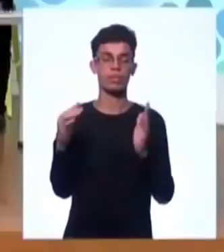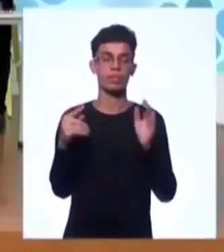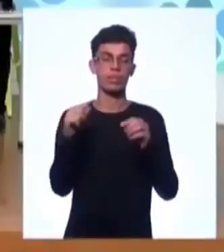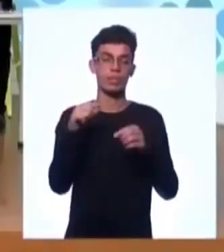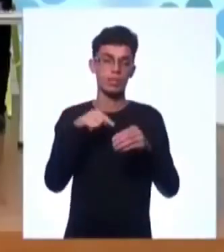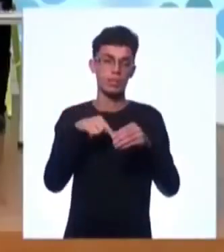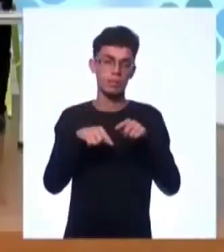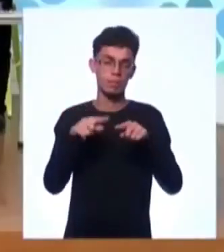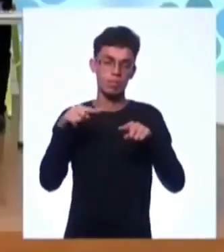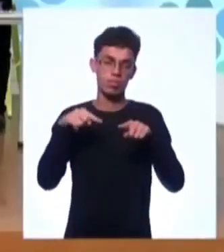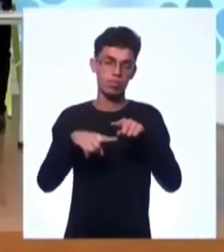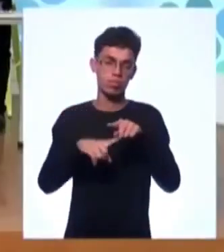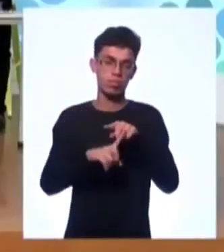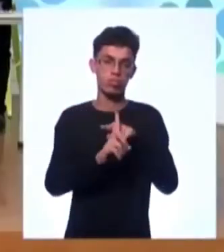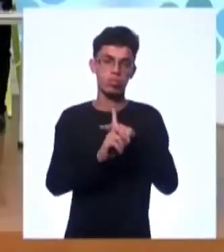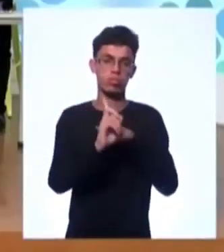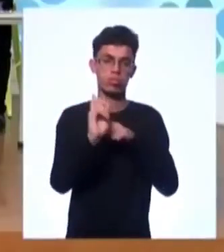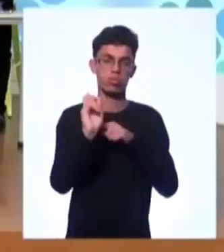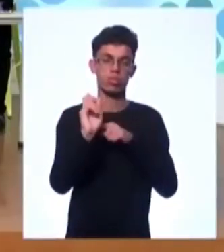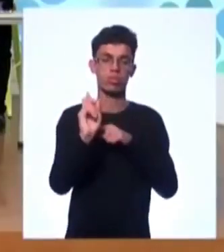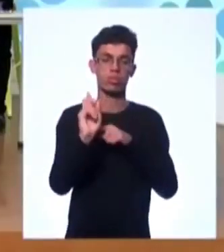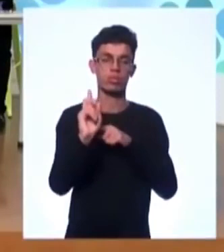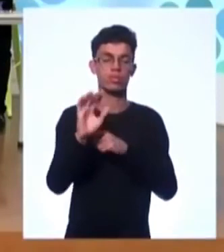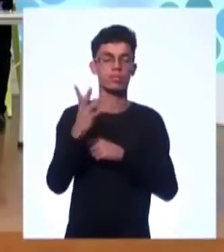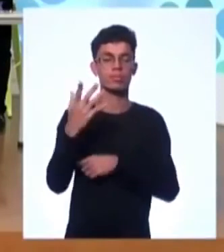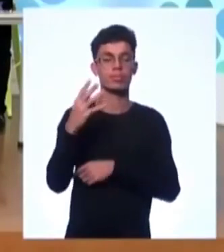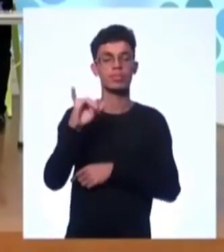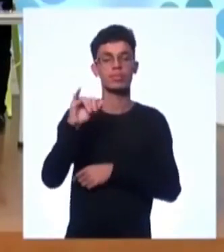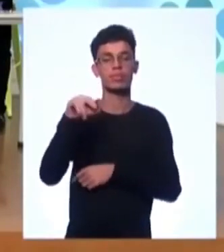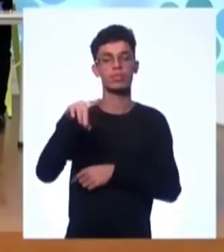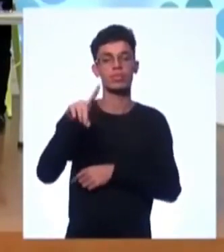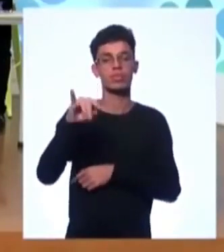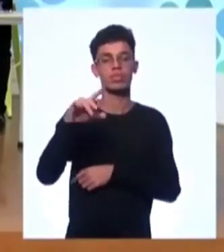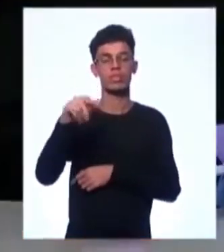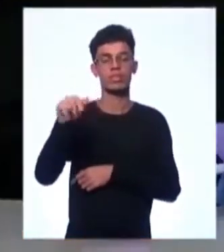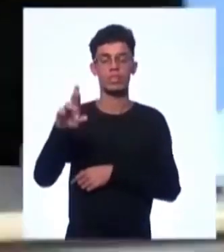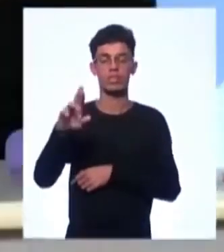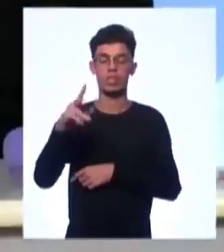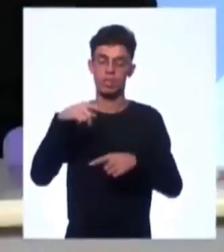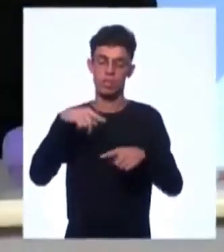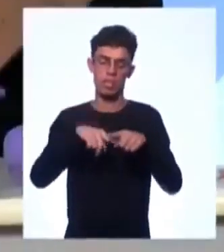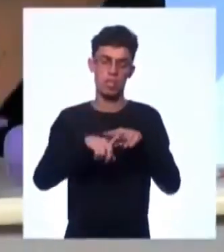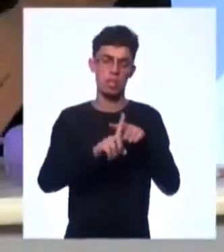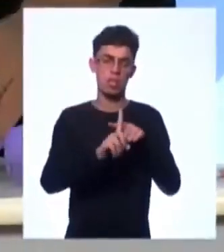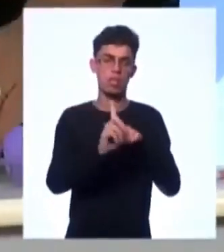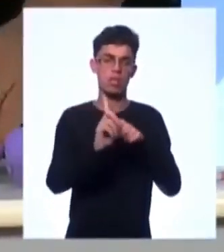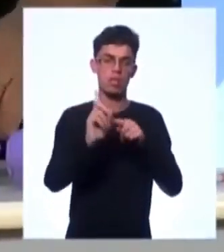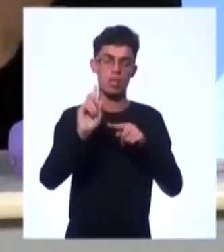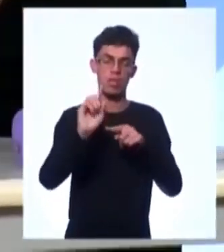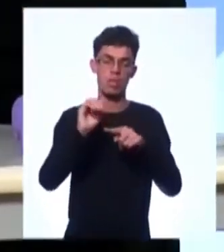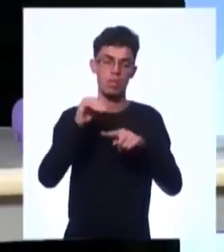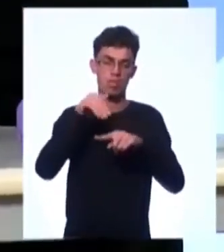né? Então, para indicar o saindo e o entrando, nós vamos usar um recurso geométrico aqui, tá